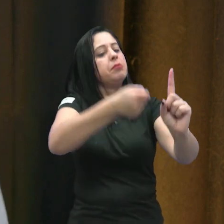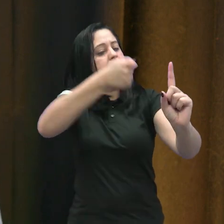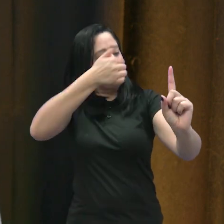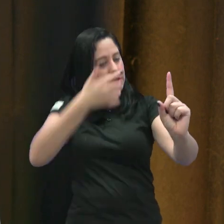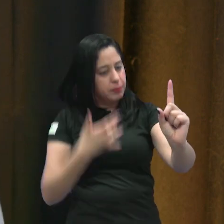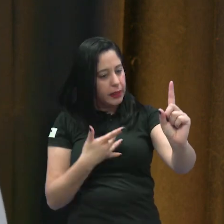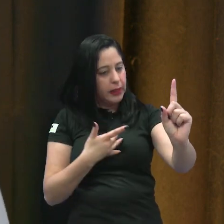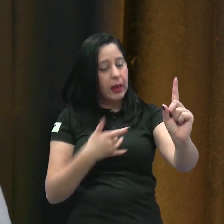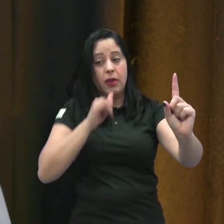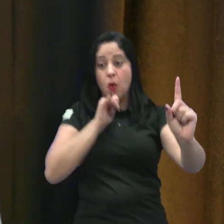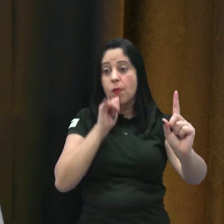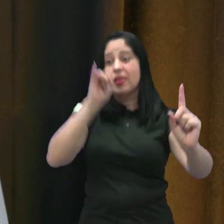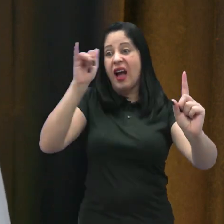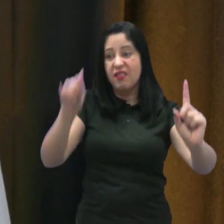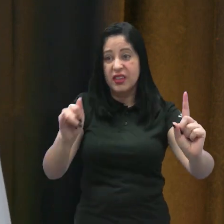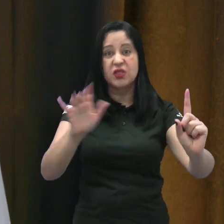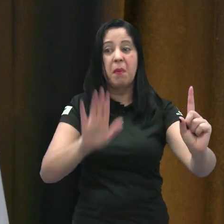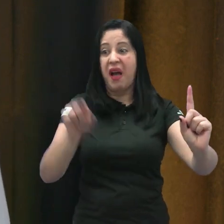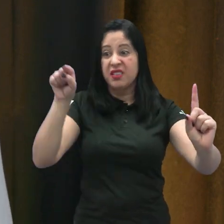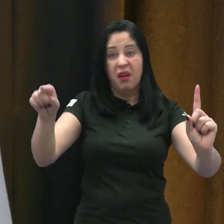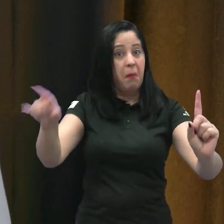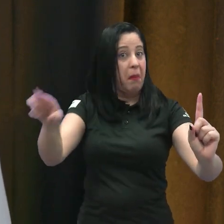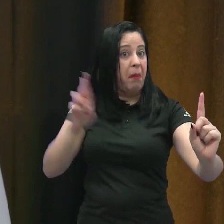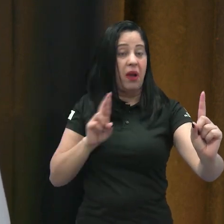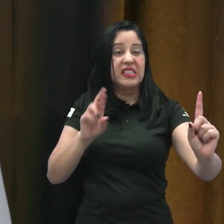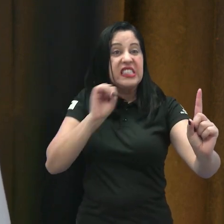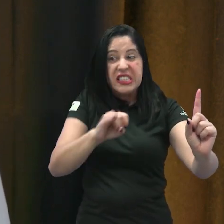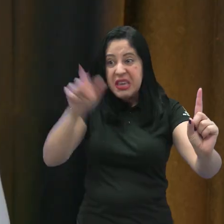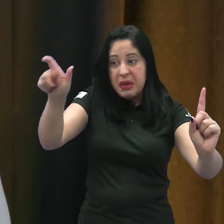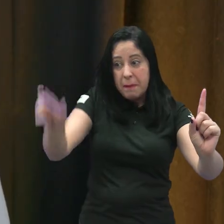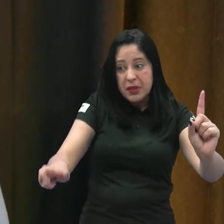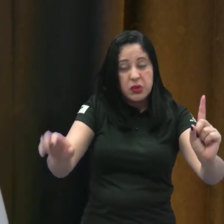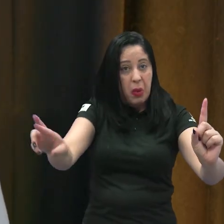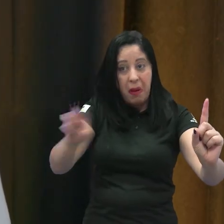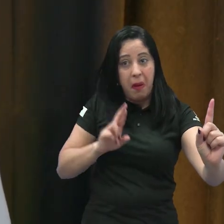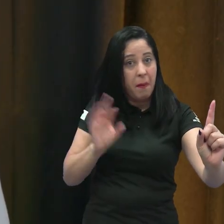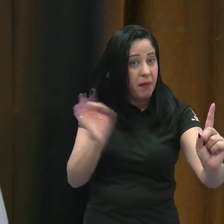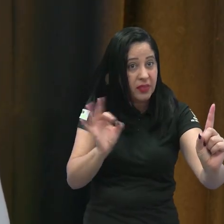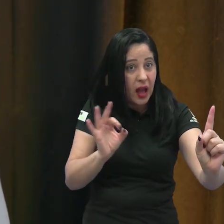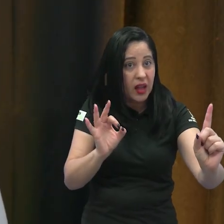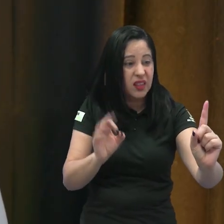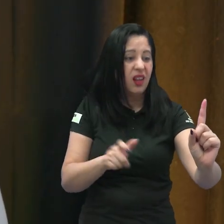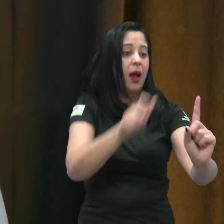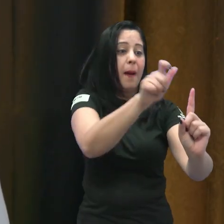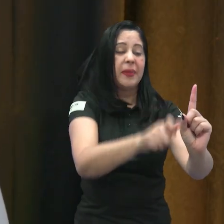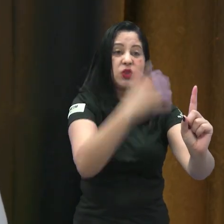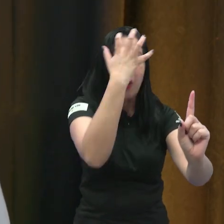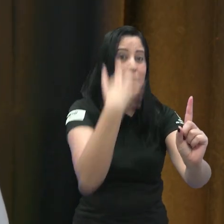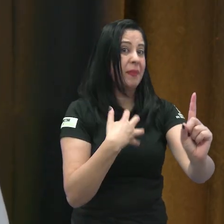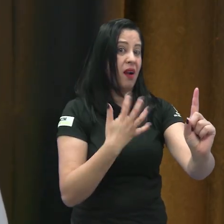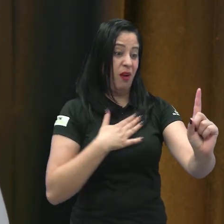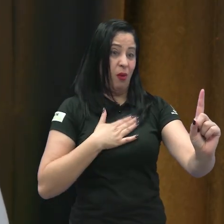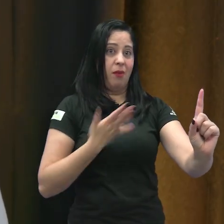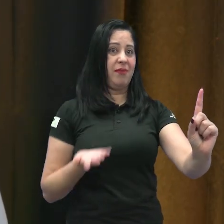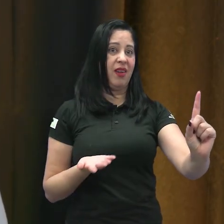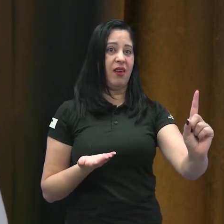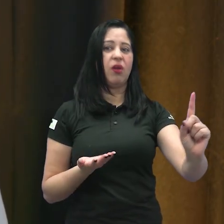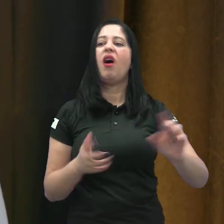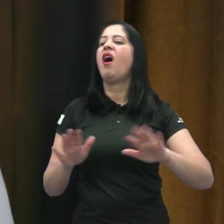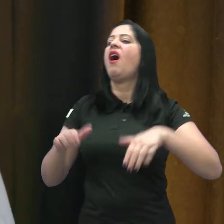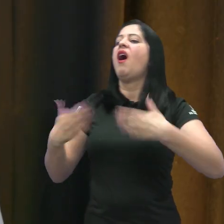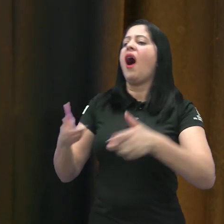para resolver, para executar. Mas nós não somos quem executa. E muitas pessoas às vezes ficam bravas com a gente,